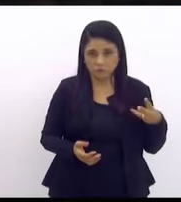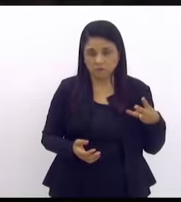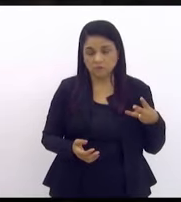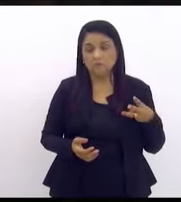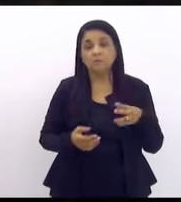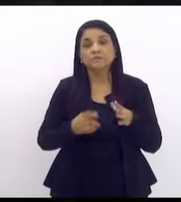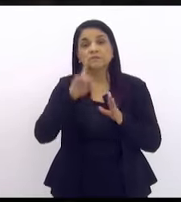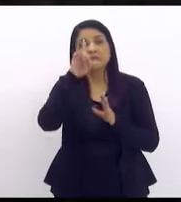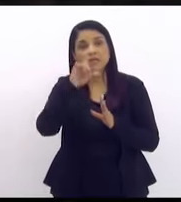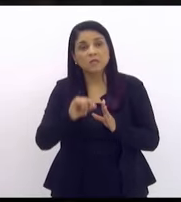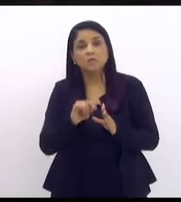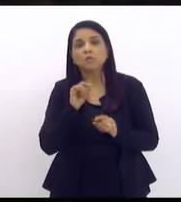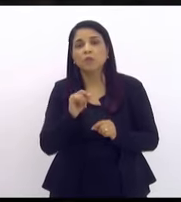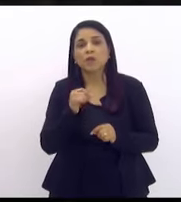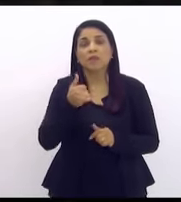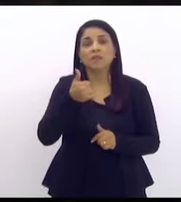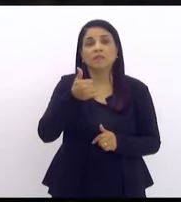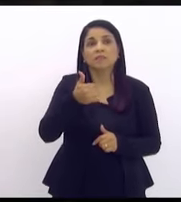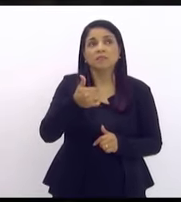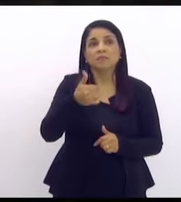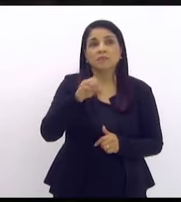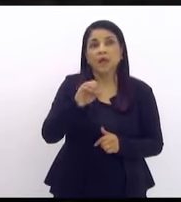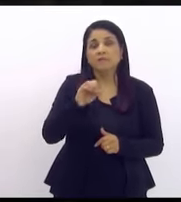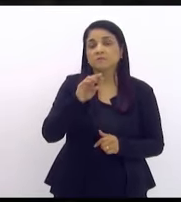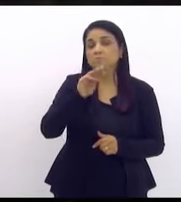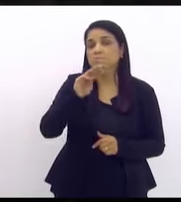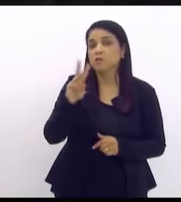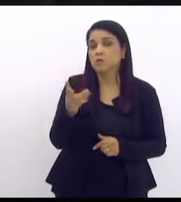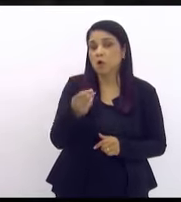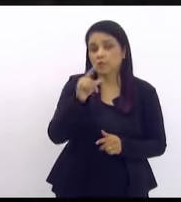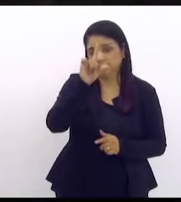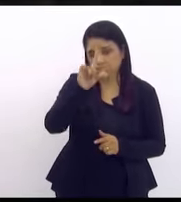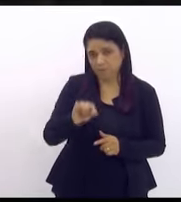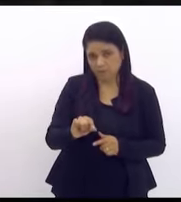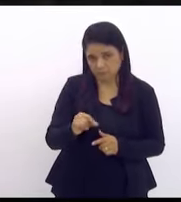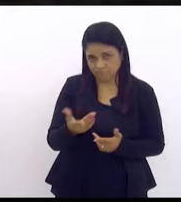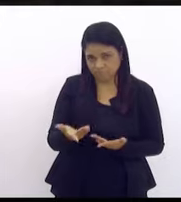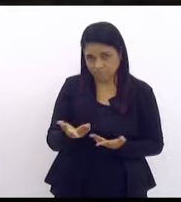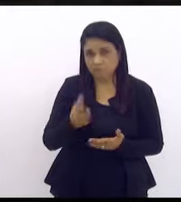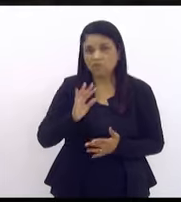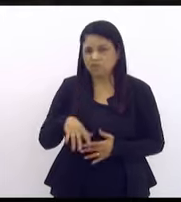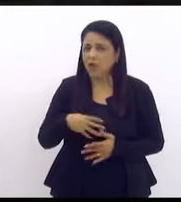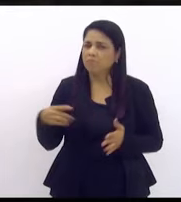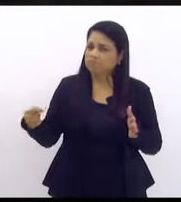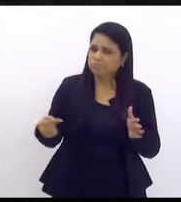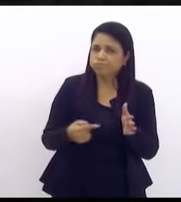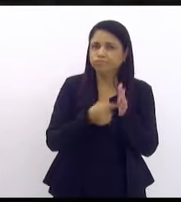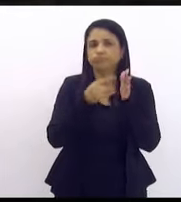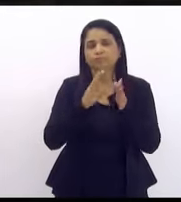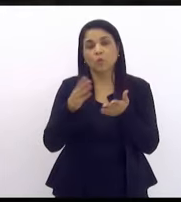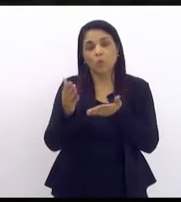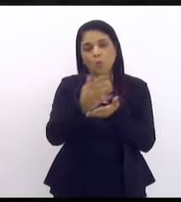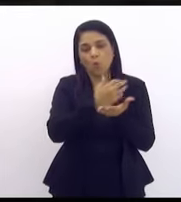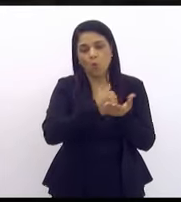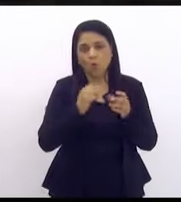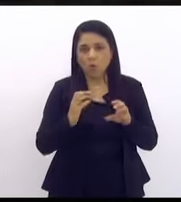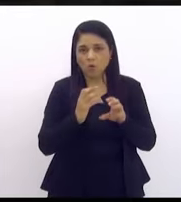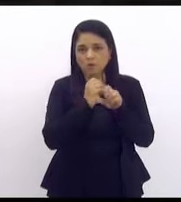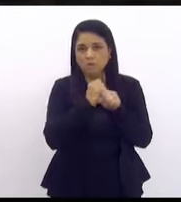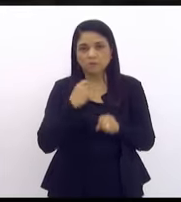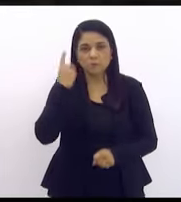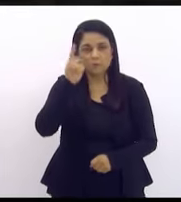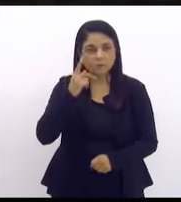redução de mais de 10 milhões. Algo que a gente já denunciou aqui, que o orçamento para a política de